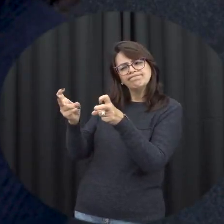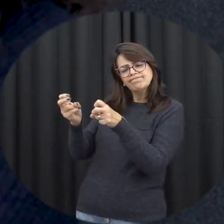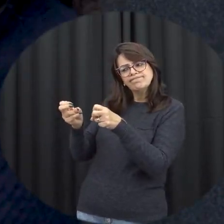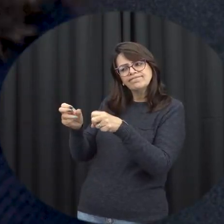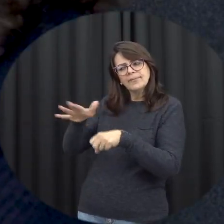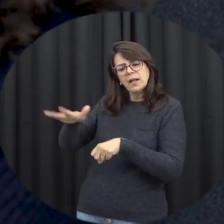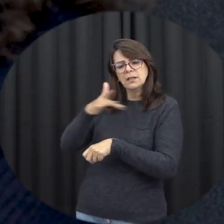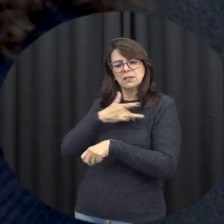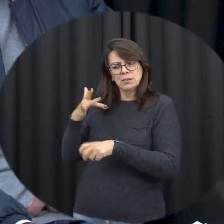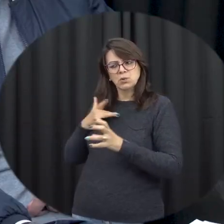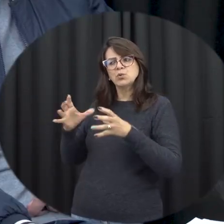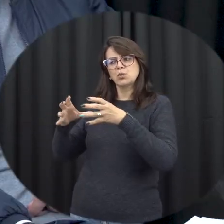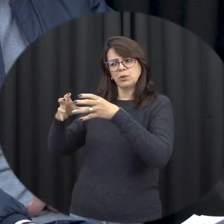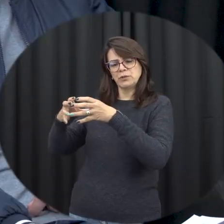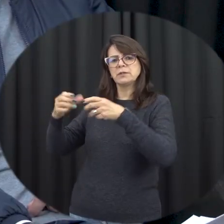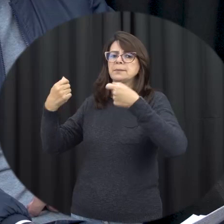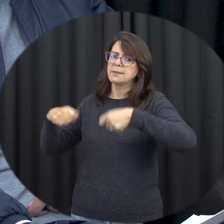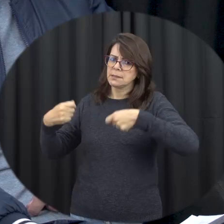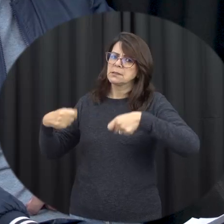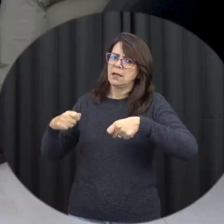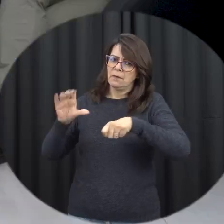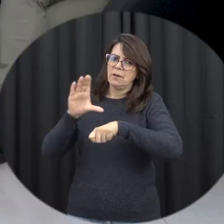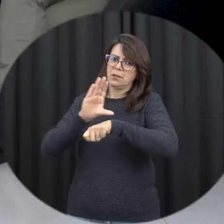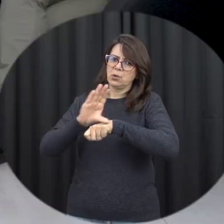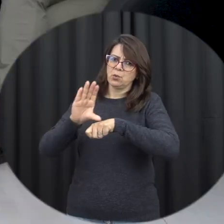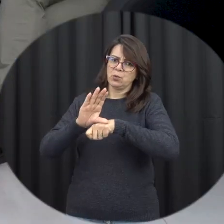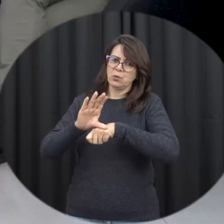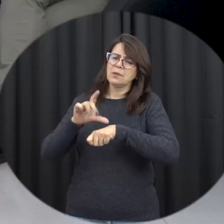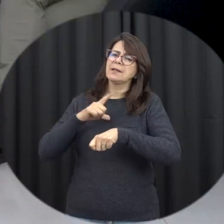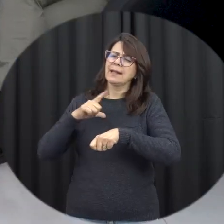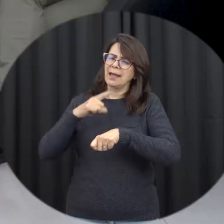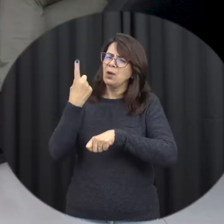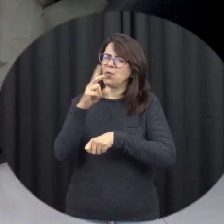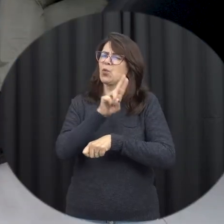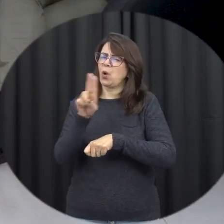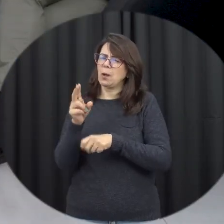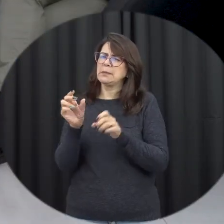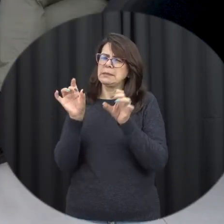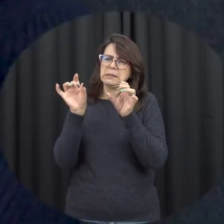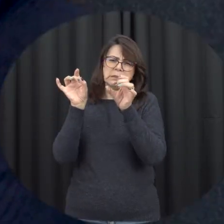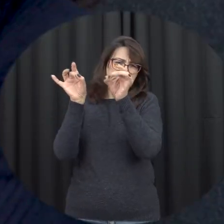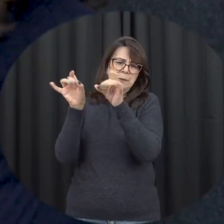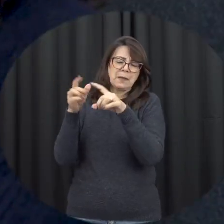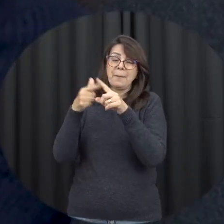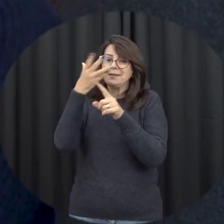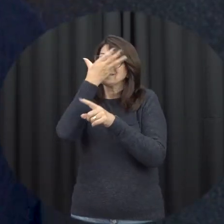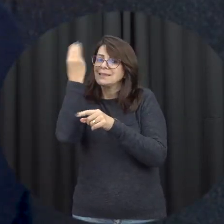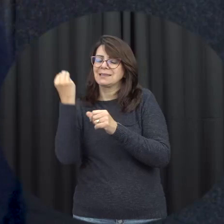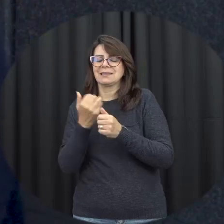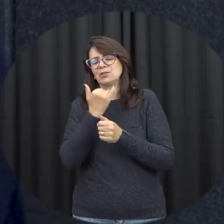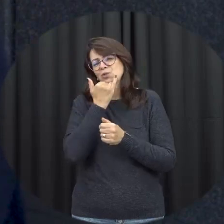ou pós-graduados na saúde coletiva. Então, eu esqueci o nomezinho, né? Mas tudo bem, não